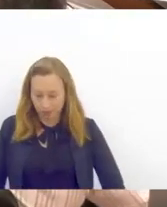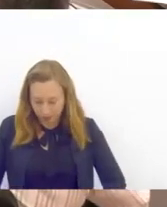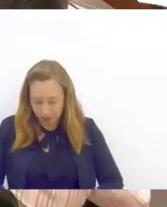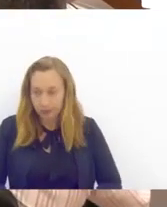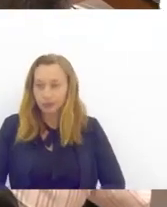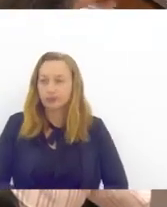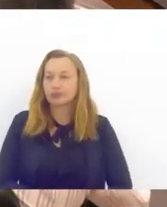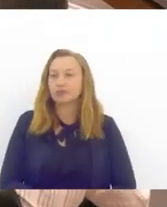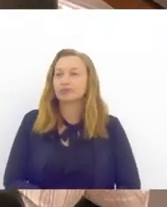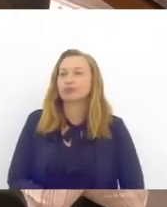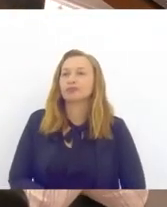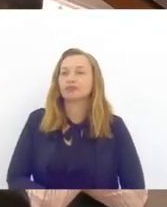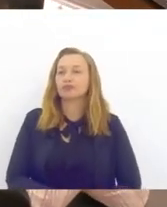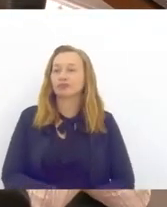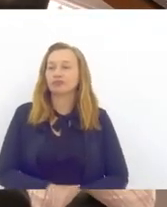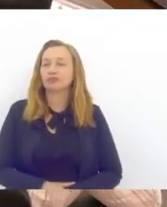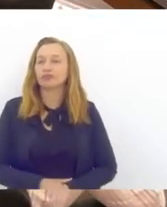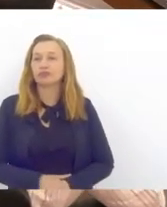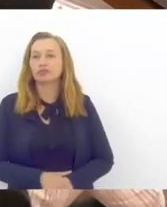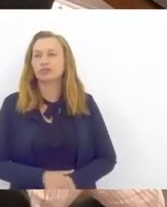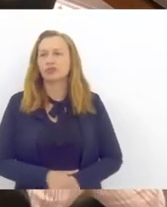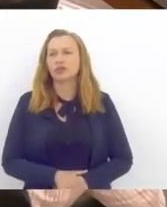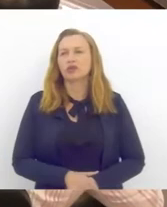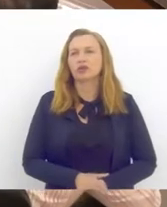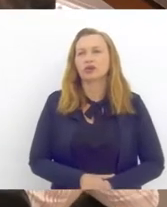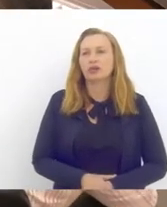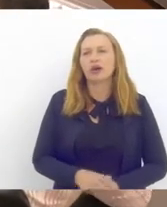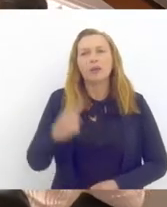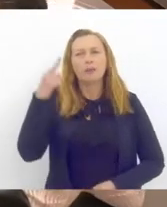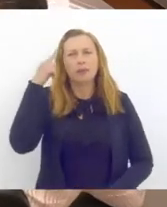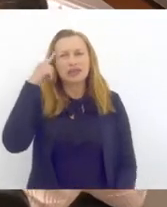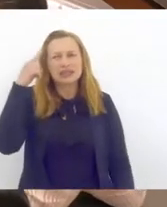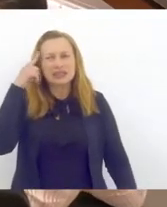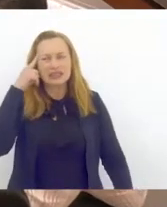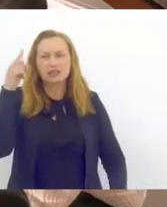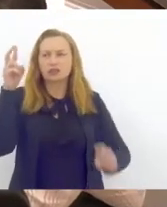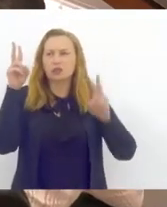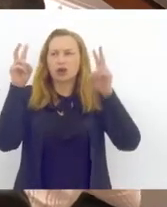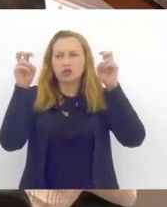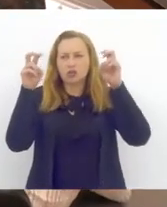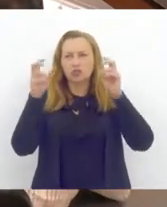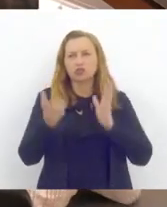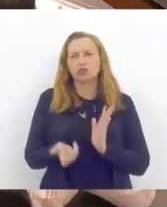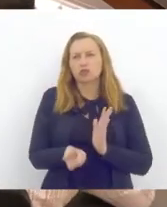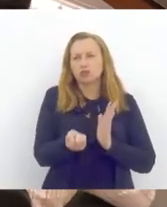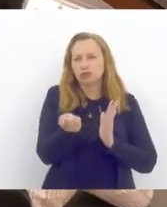pelos cálculos de hoje, secretária Andréia. Assim, pensando na questão tributária...